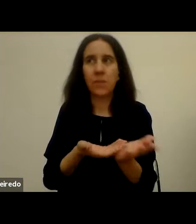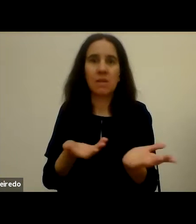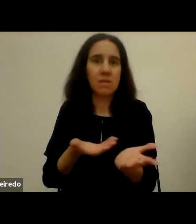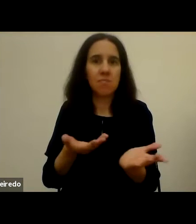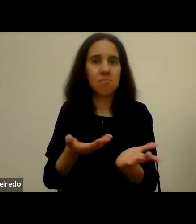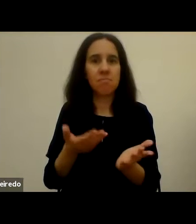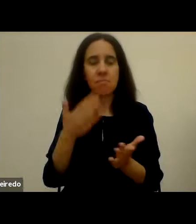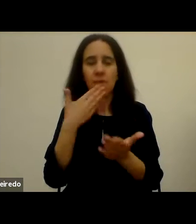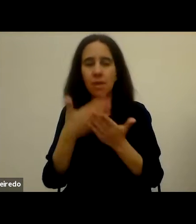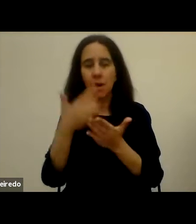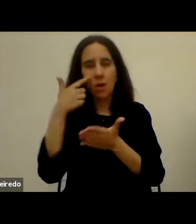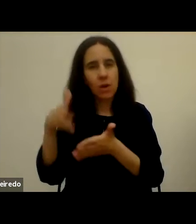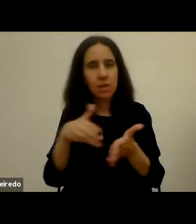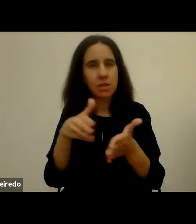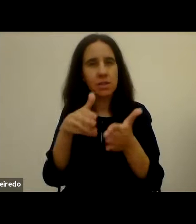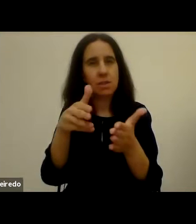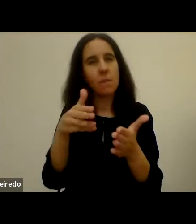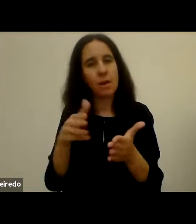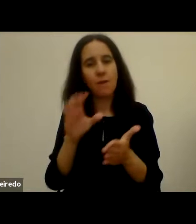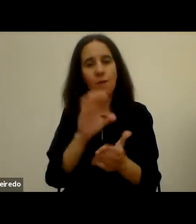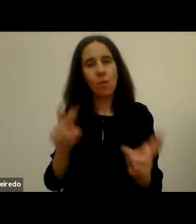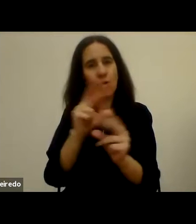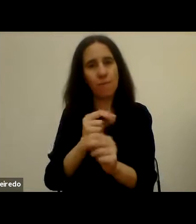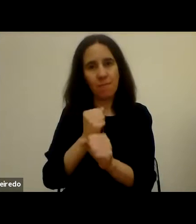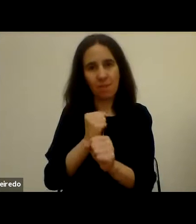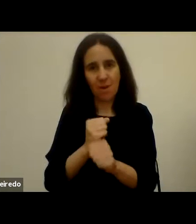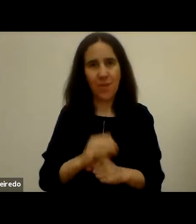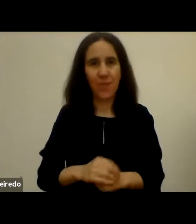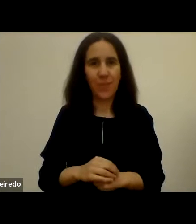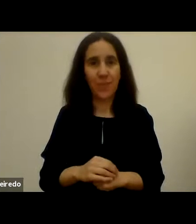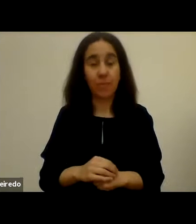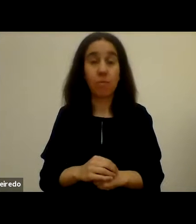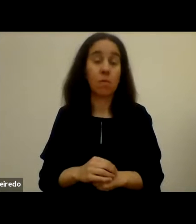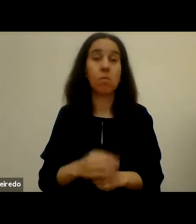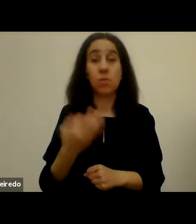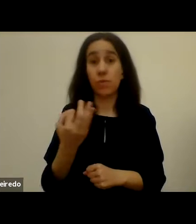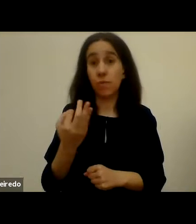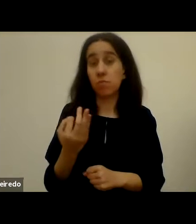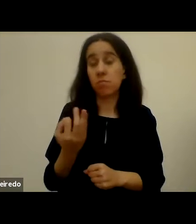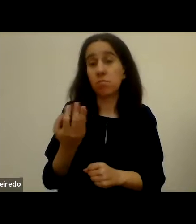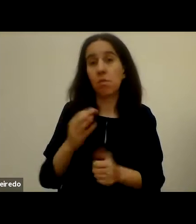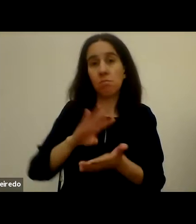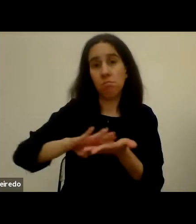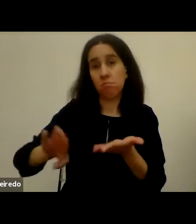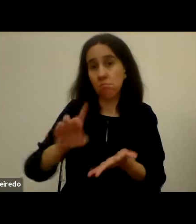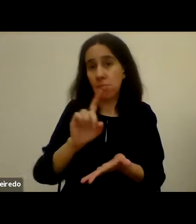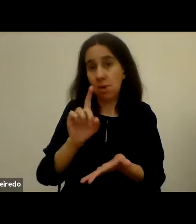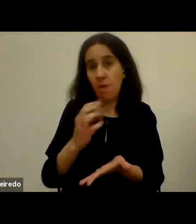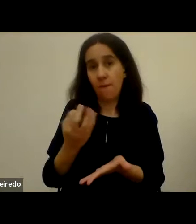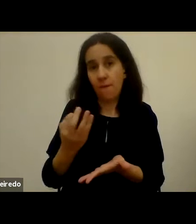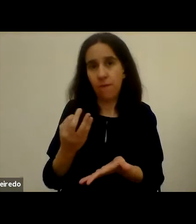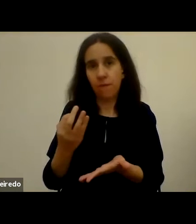de orientação para estas novas formas de trabalho. Isto não dispensa, naturalmente, as